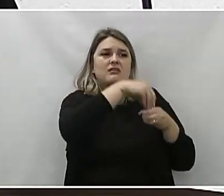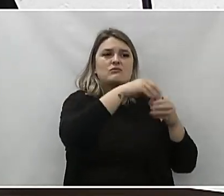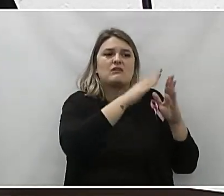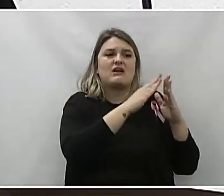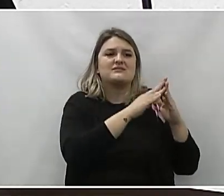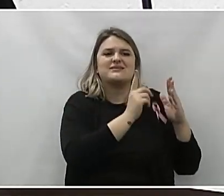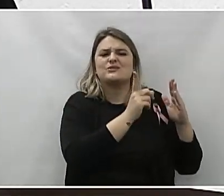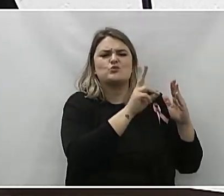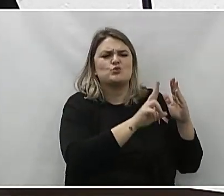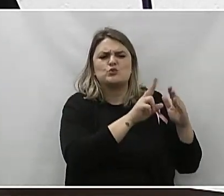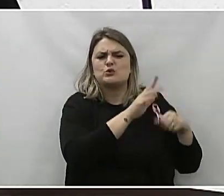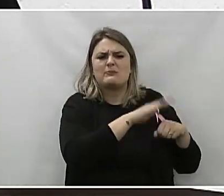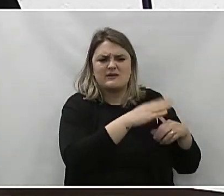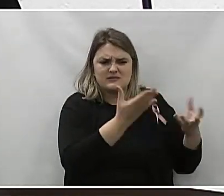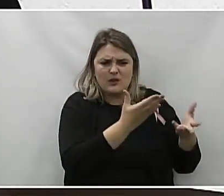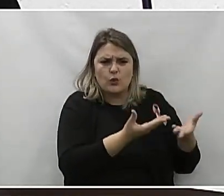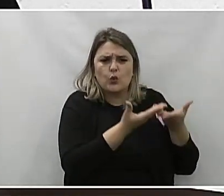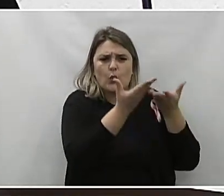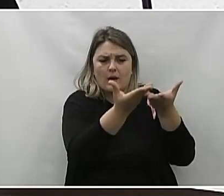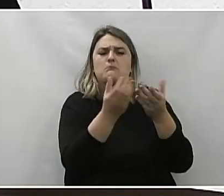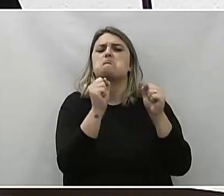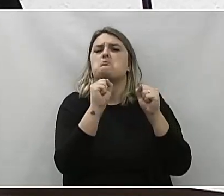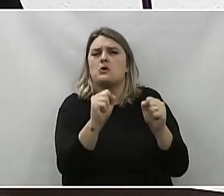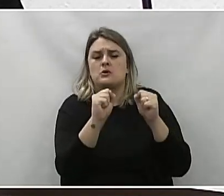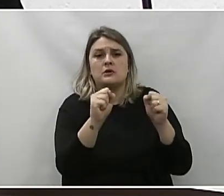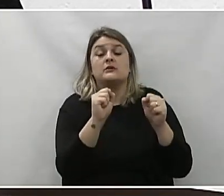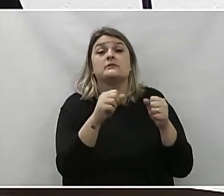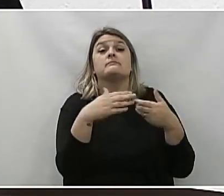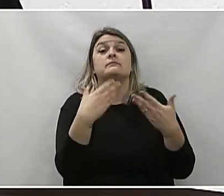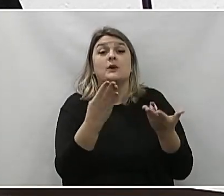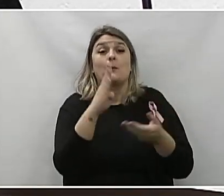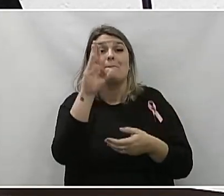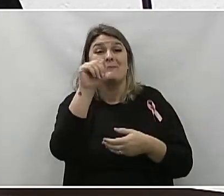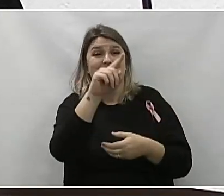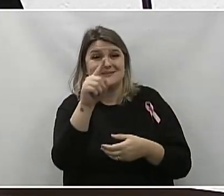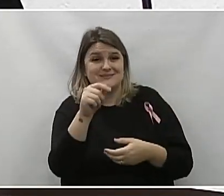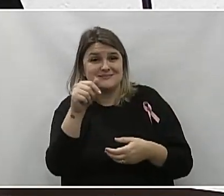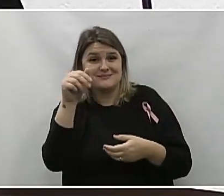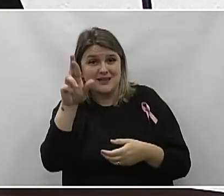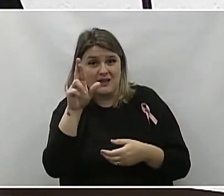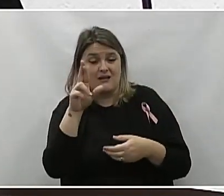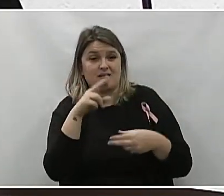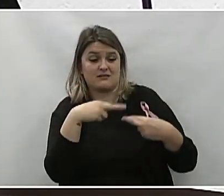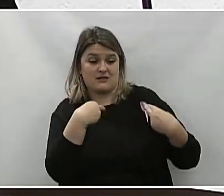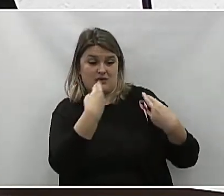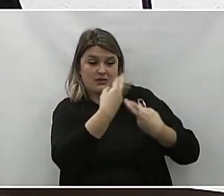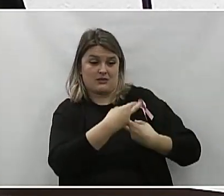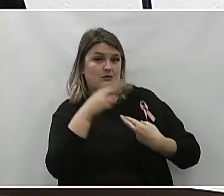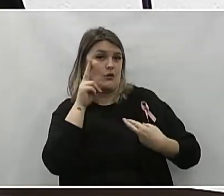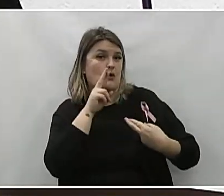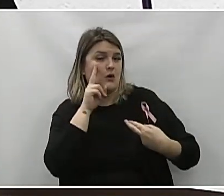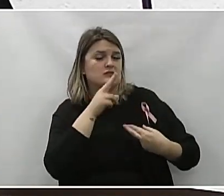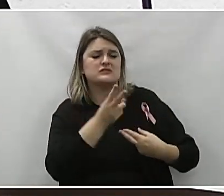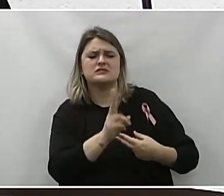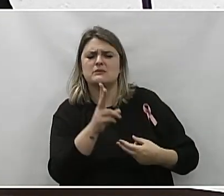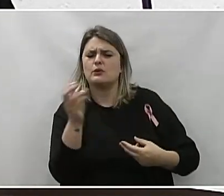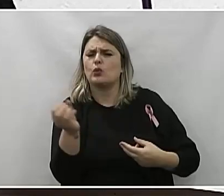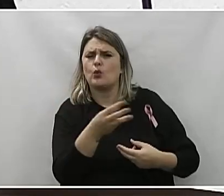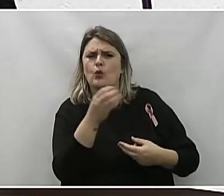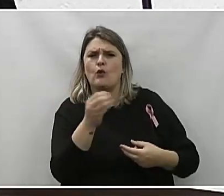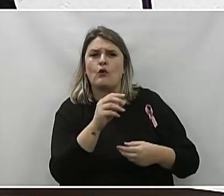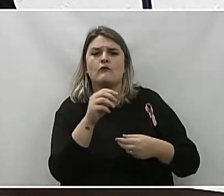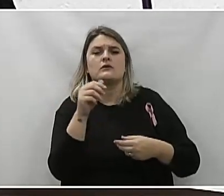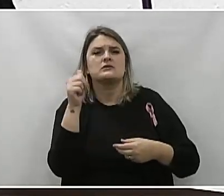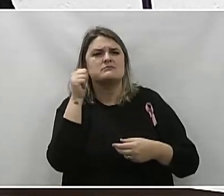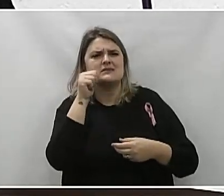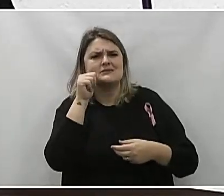necessário para você mas o bazar da rede feminina de combate o câncer ele eles renovam eles pegam